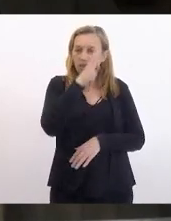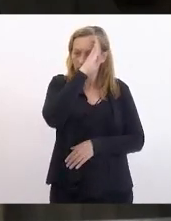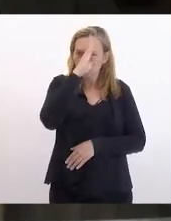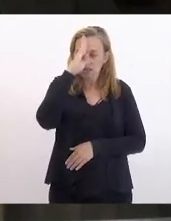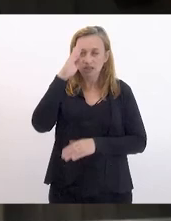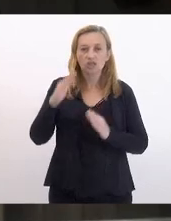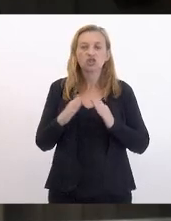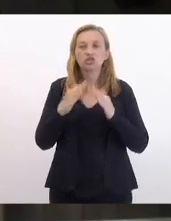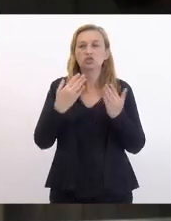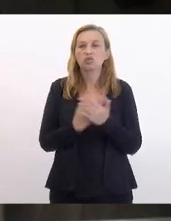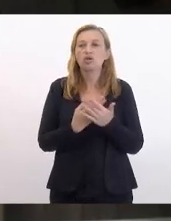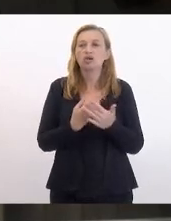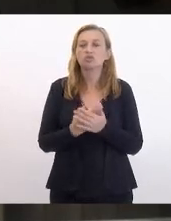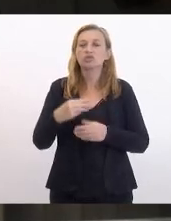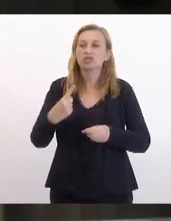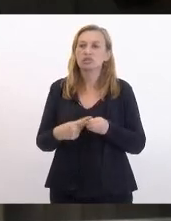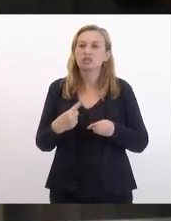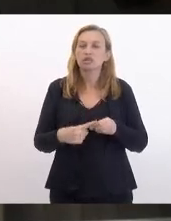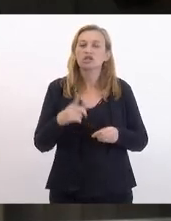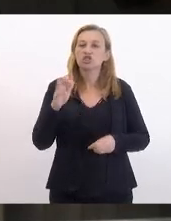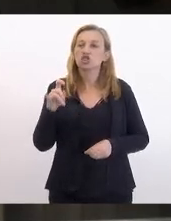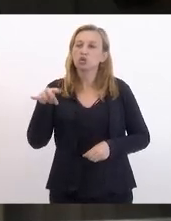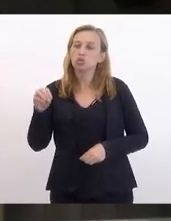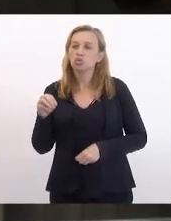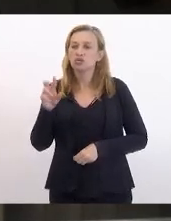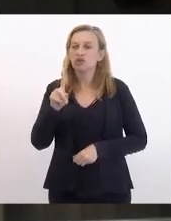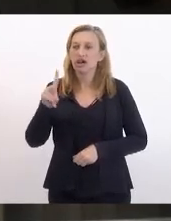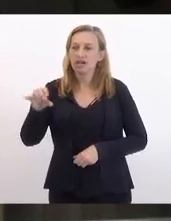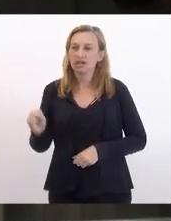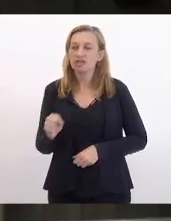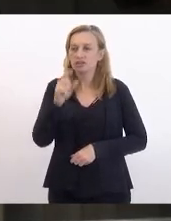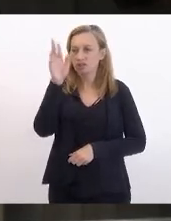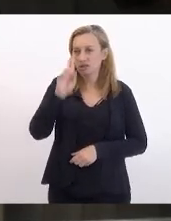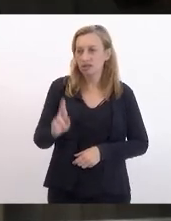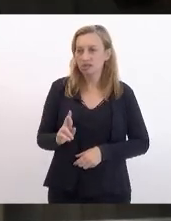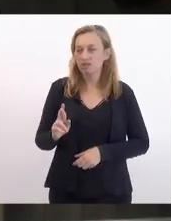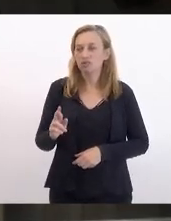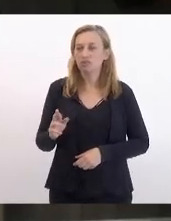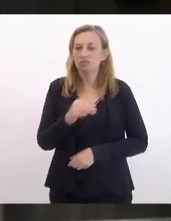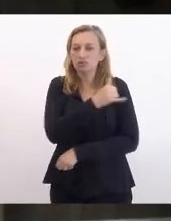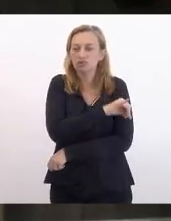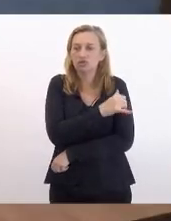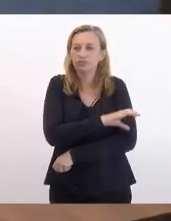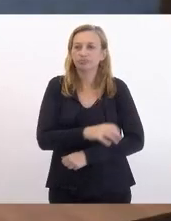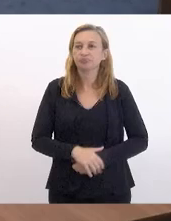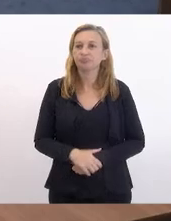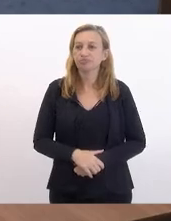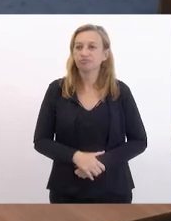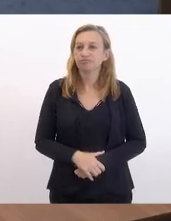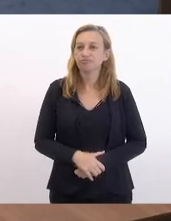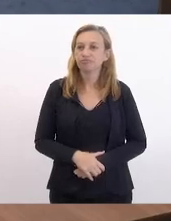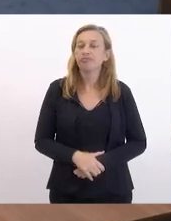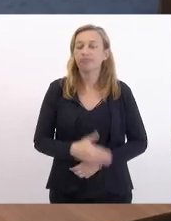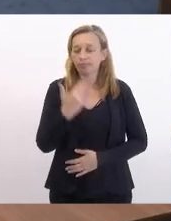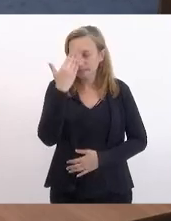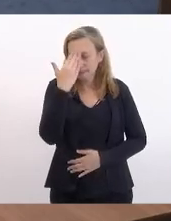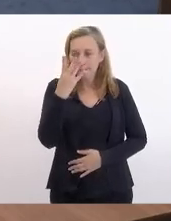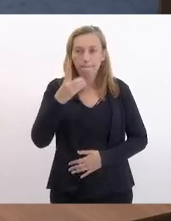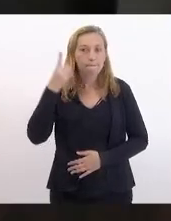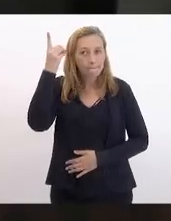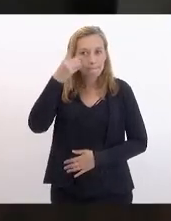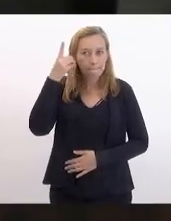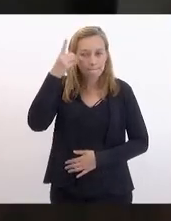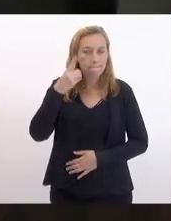Escola Municipal Getúlio Vargas no município de Resende do Rio de Janeiro é obrigado a